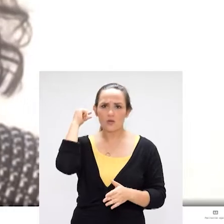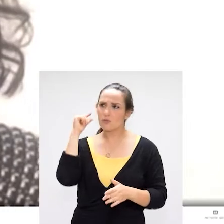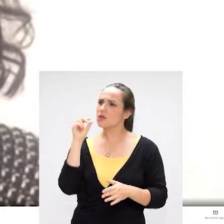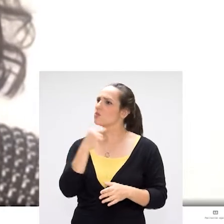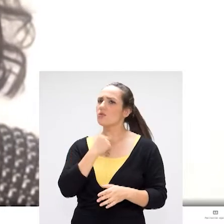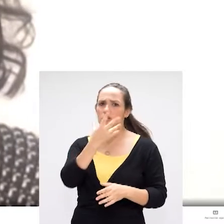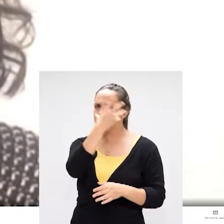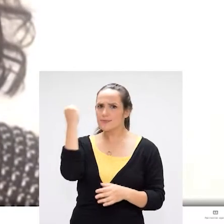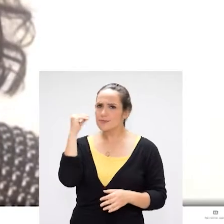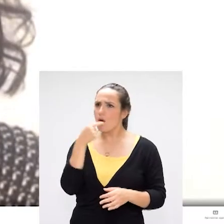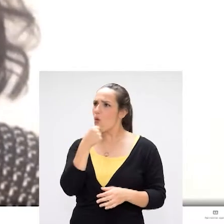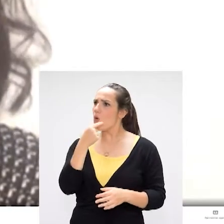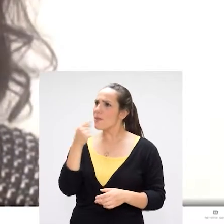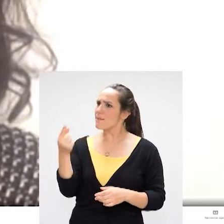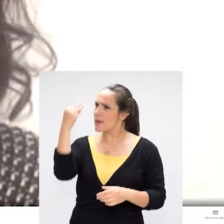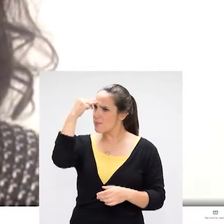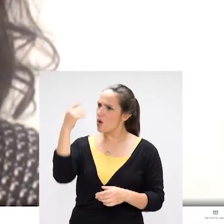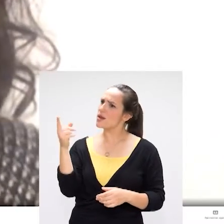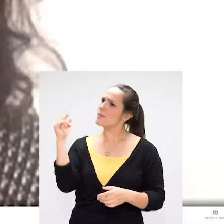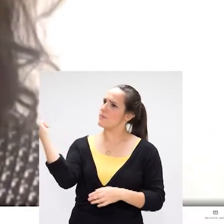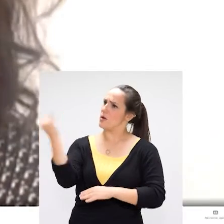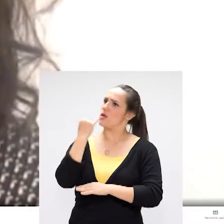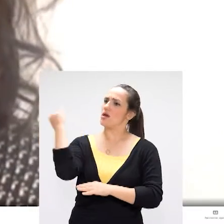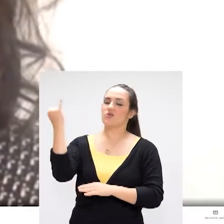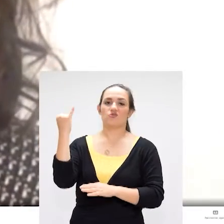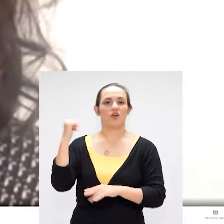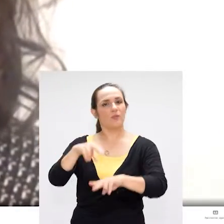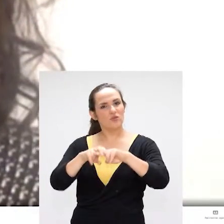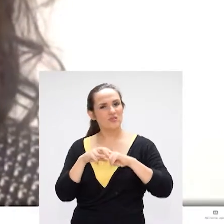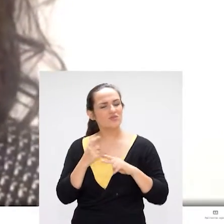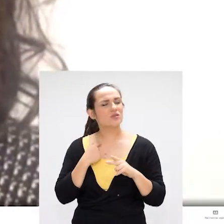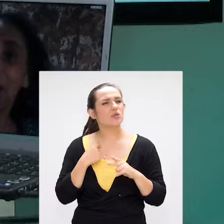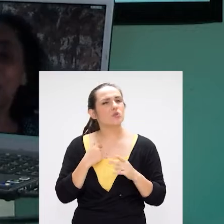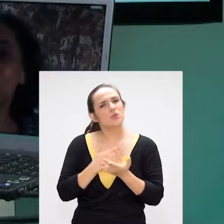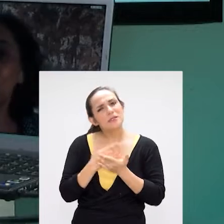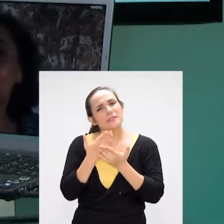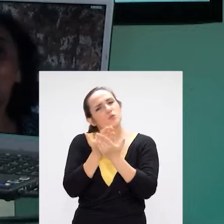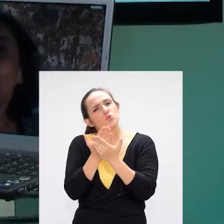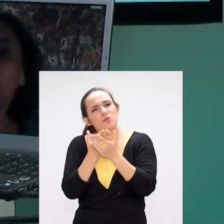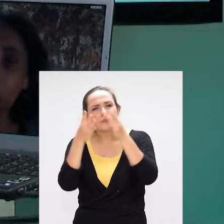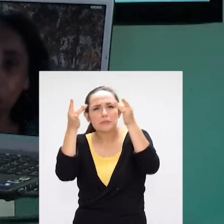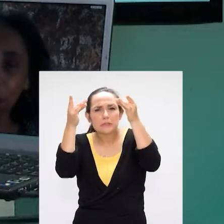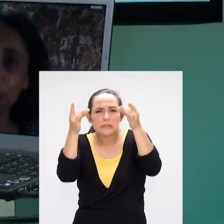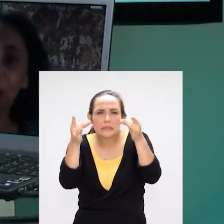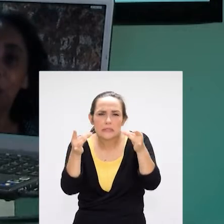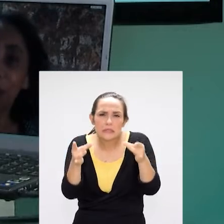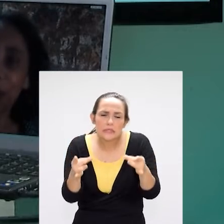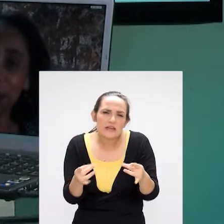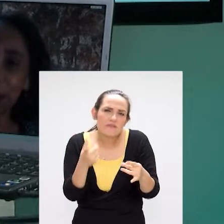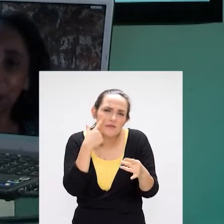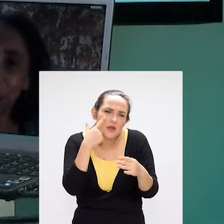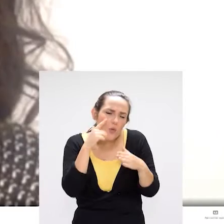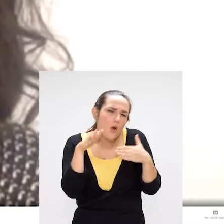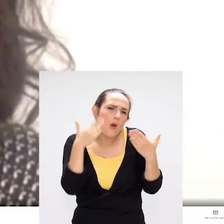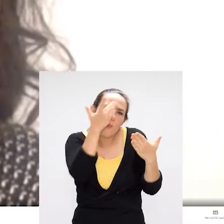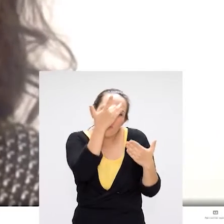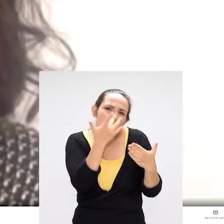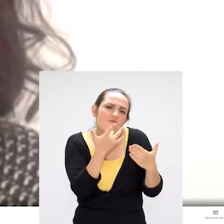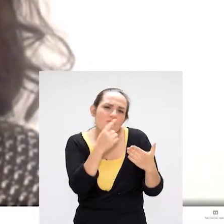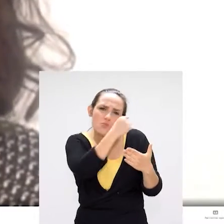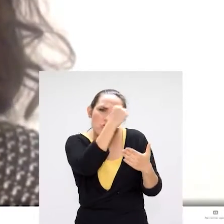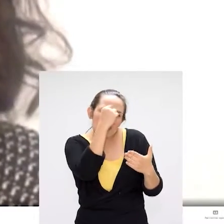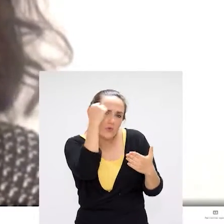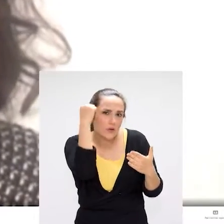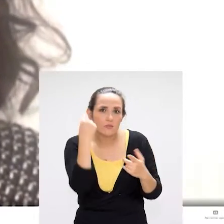ideia era justamente mostrar, decifrar esse escritor e mostrar as suas múltiplas facetas, porque o